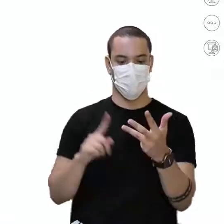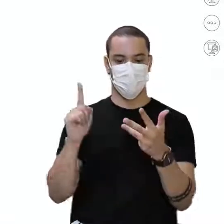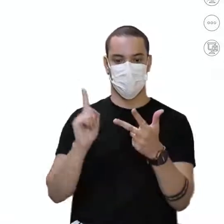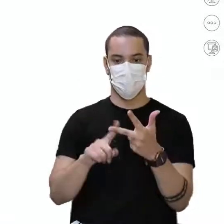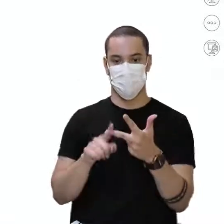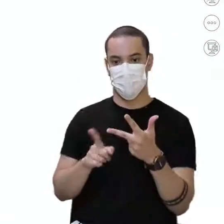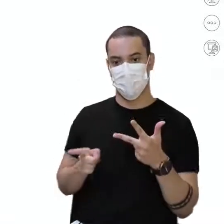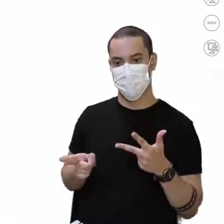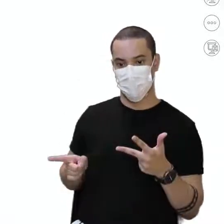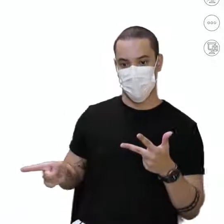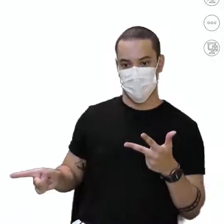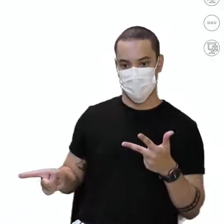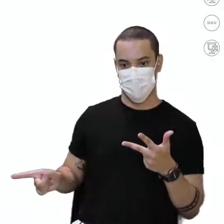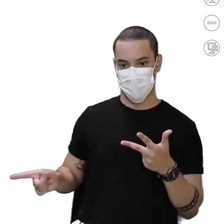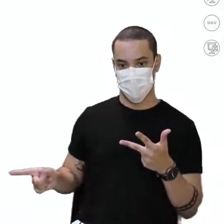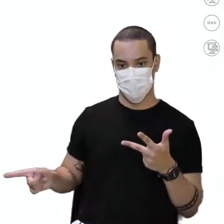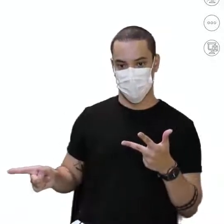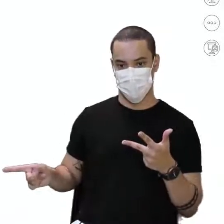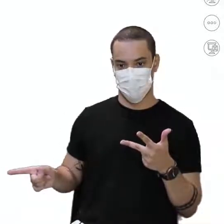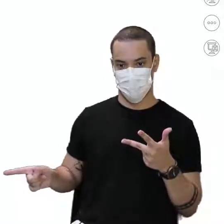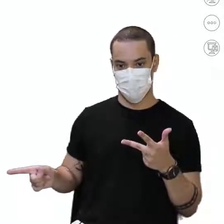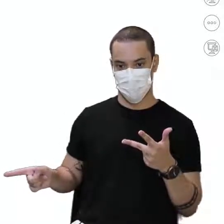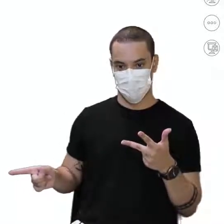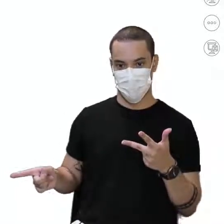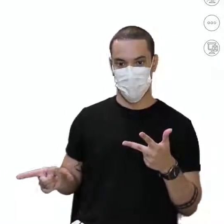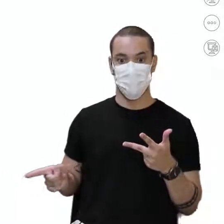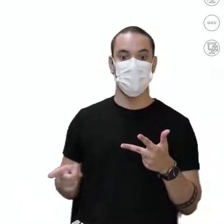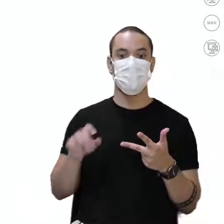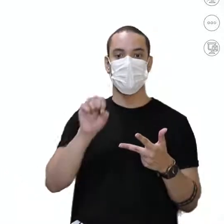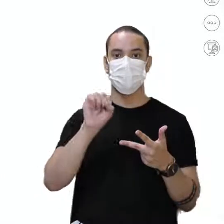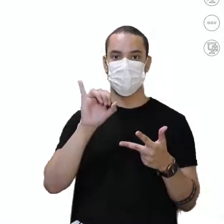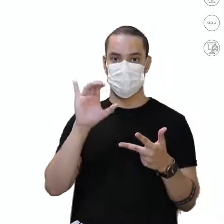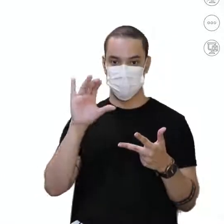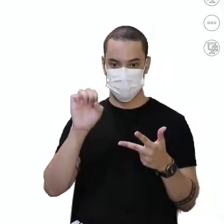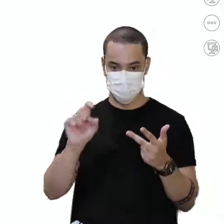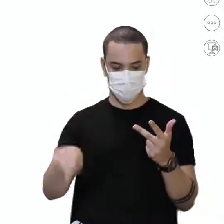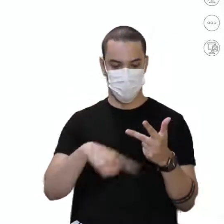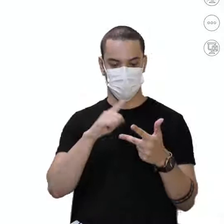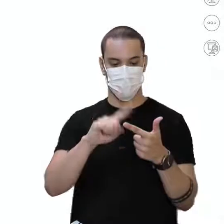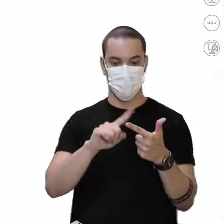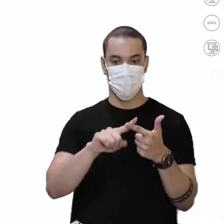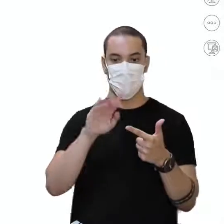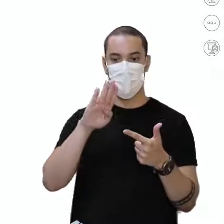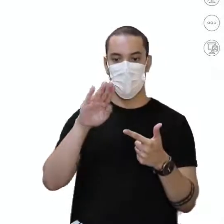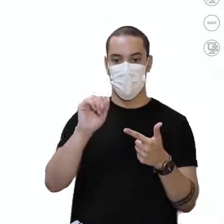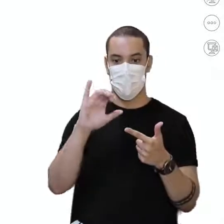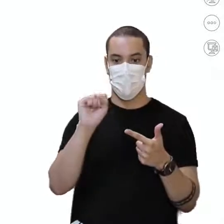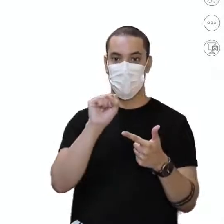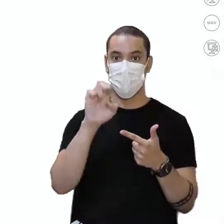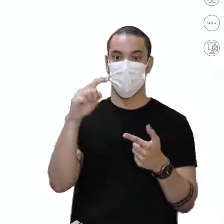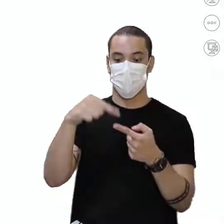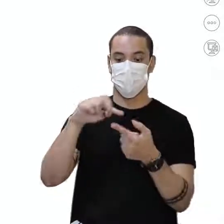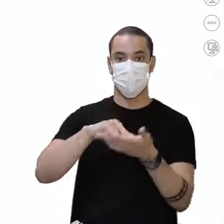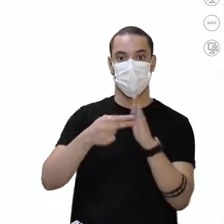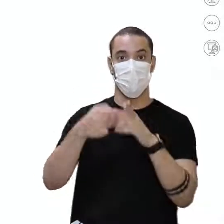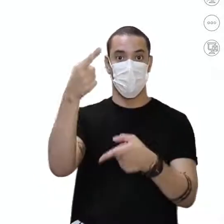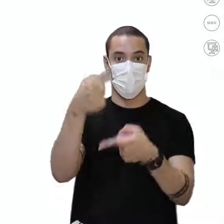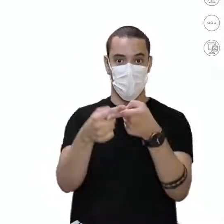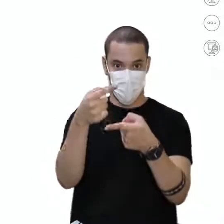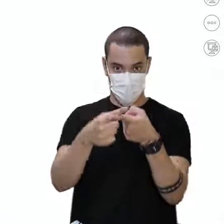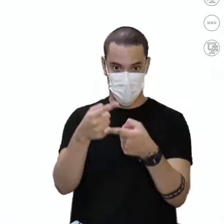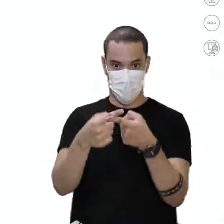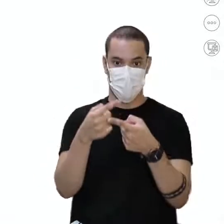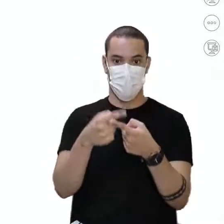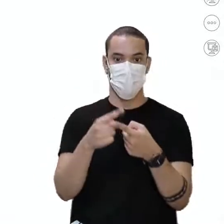usar as palavras since ou because, tá? Desde que, porque, você dá a ideia